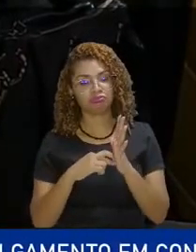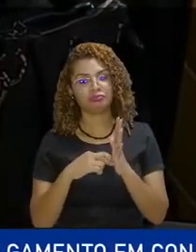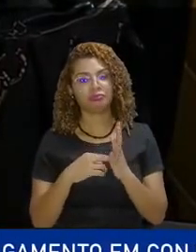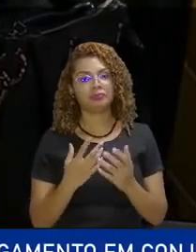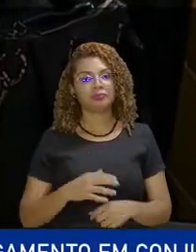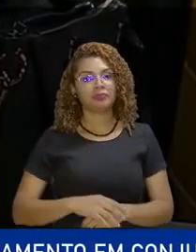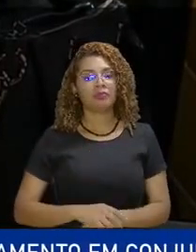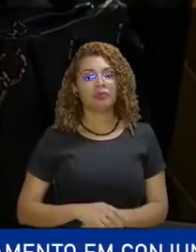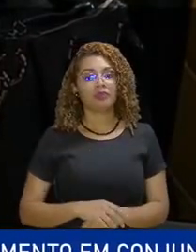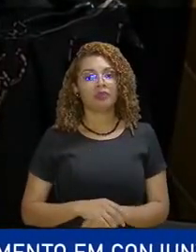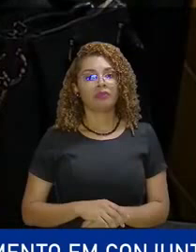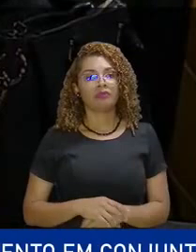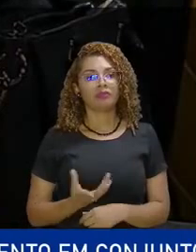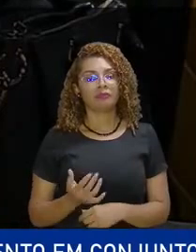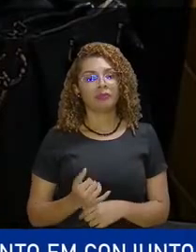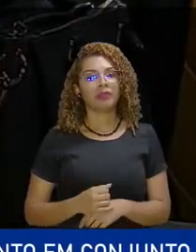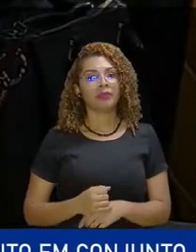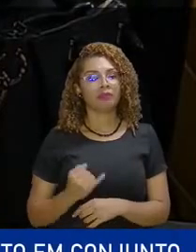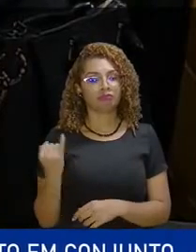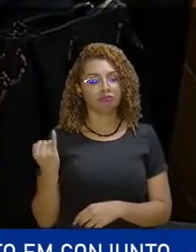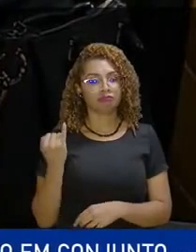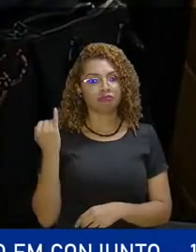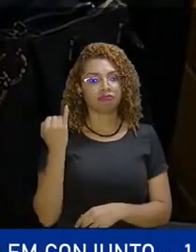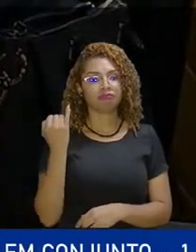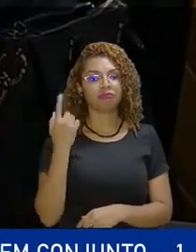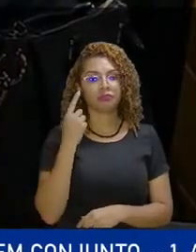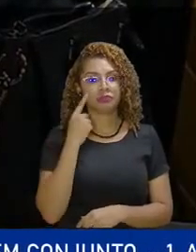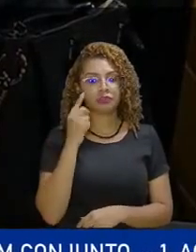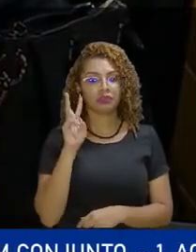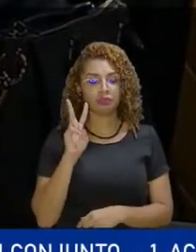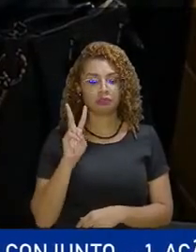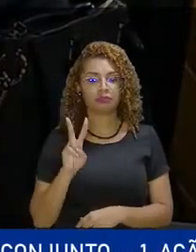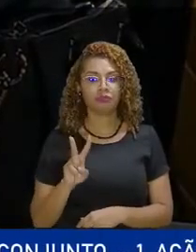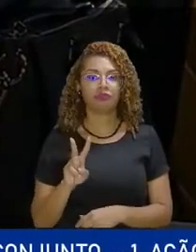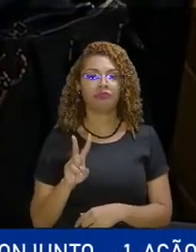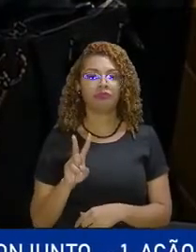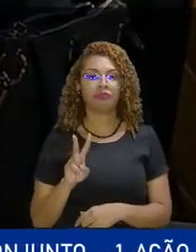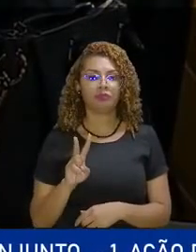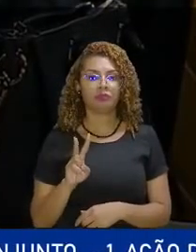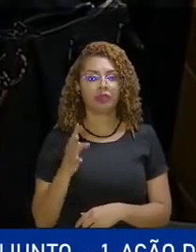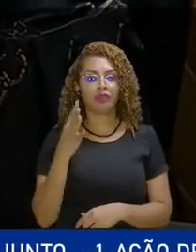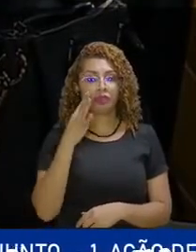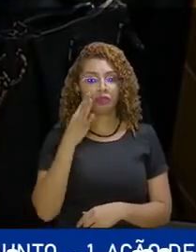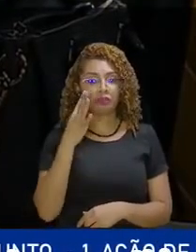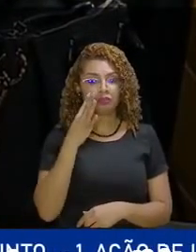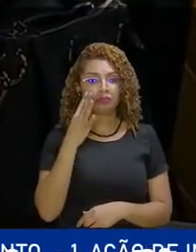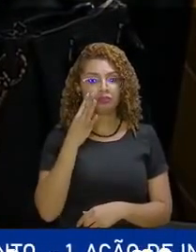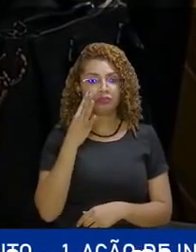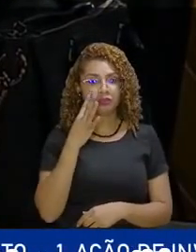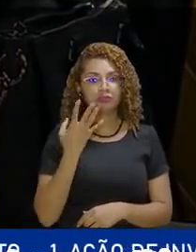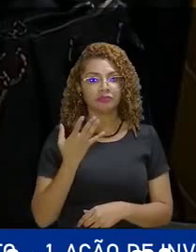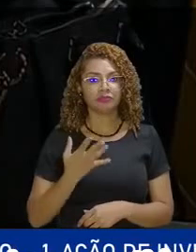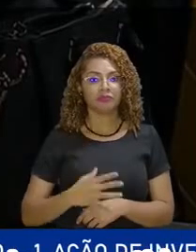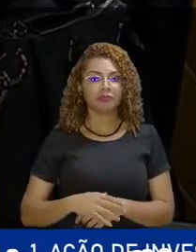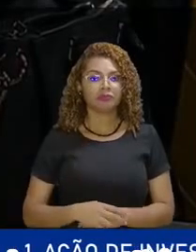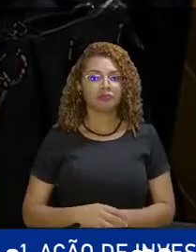pertinente a manifestação do juiz Anselmo e